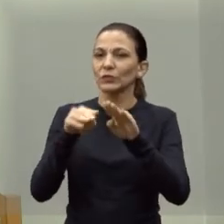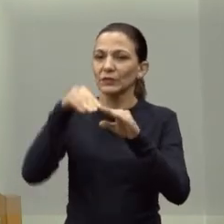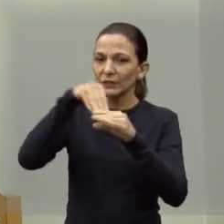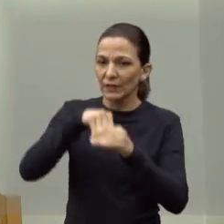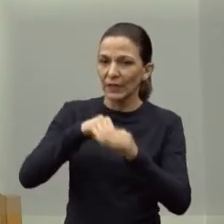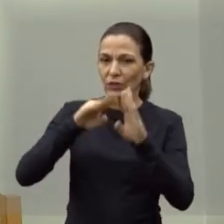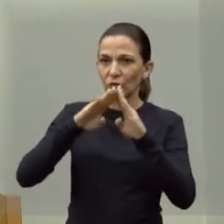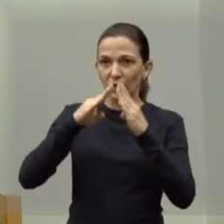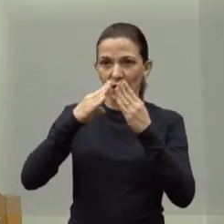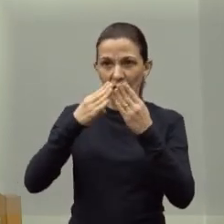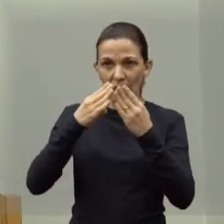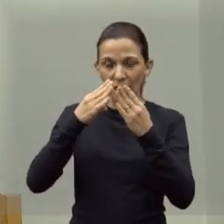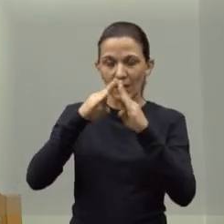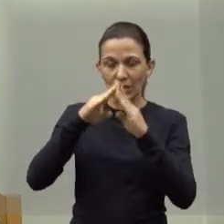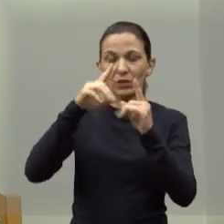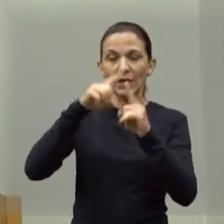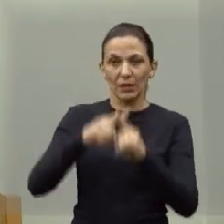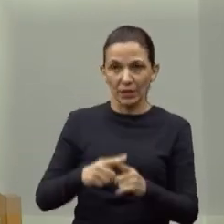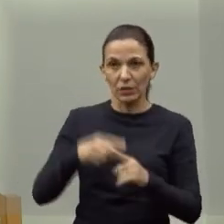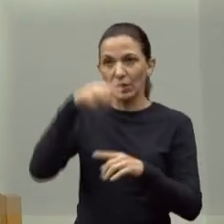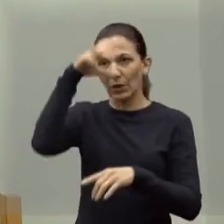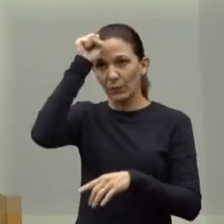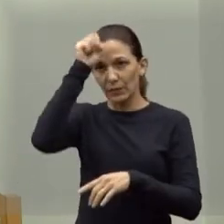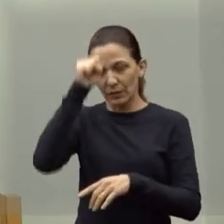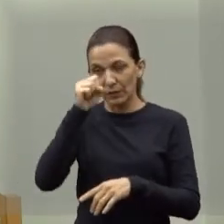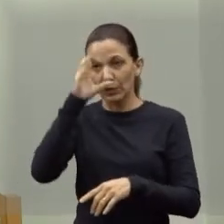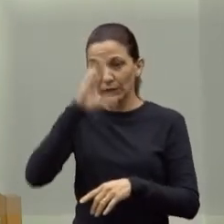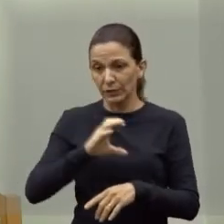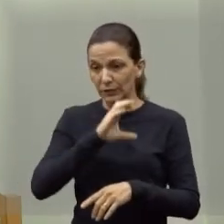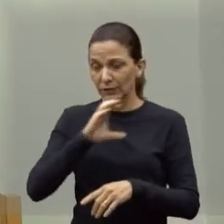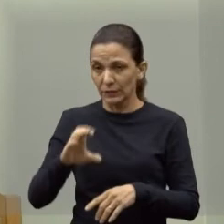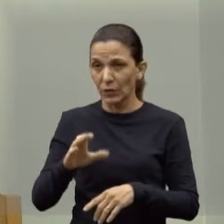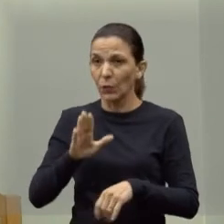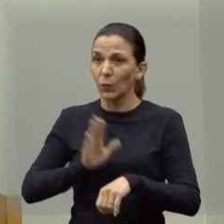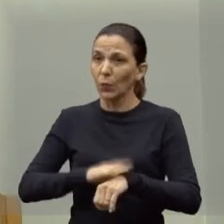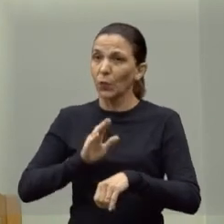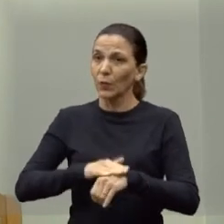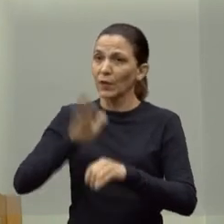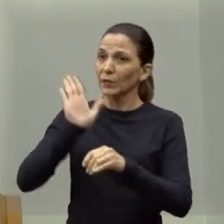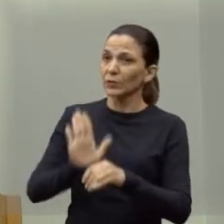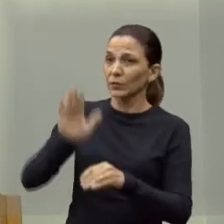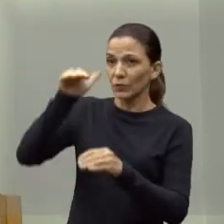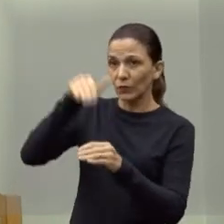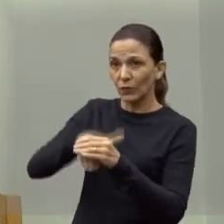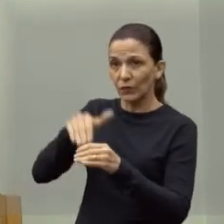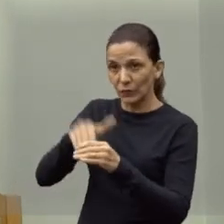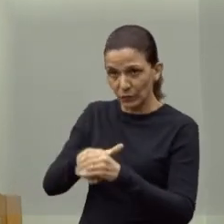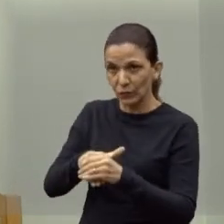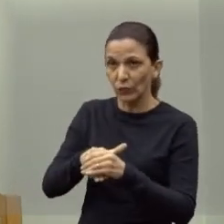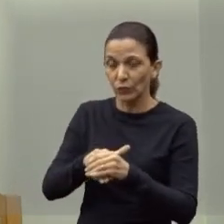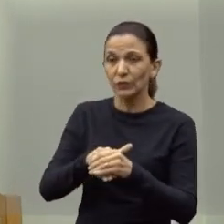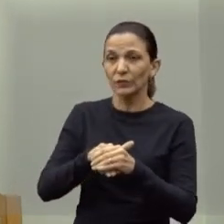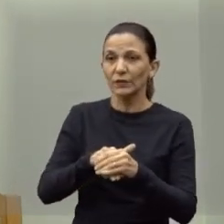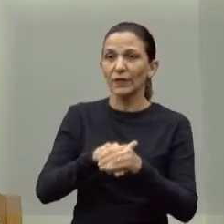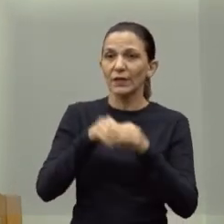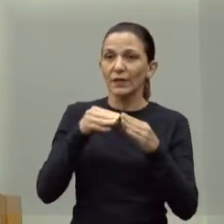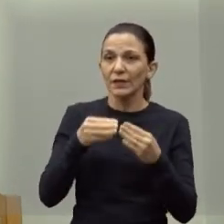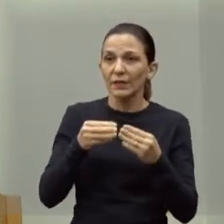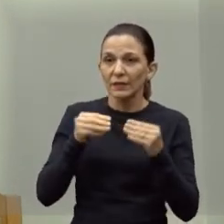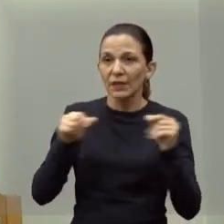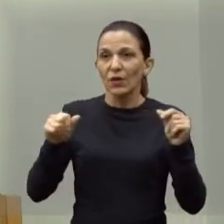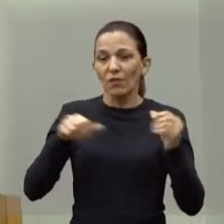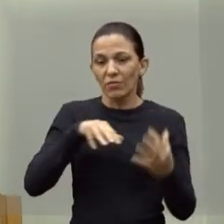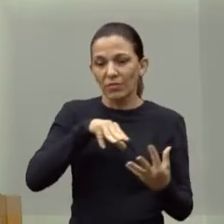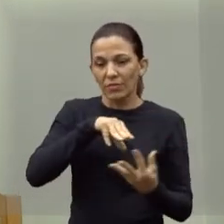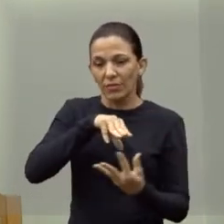e do nosso Cristo que os cristãos nesse tempo de eleições sejam de fato sal da terra e Luz do Mundo no